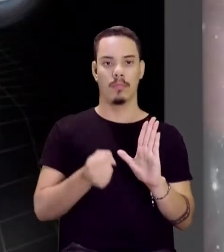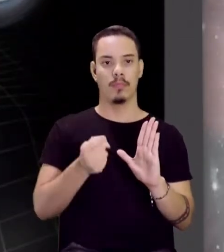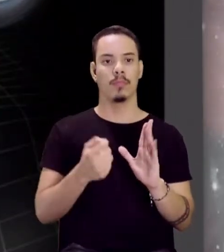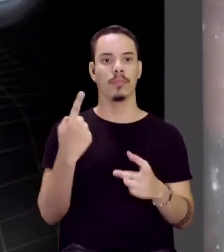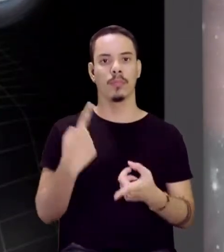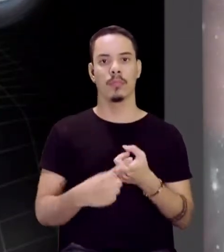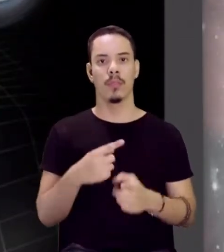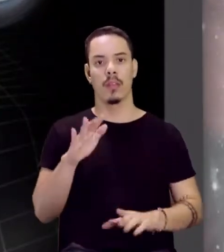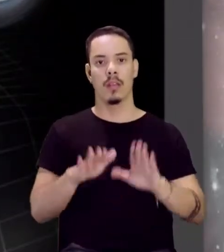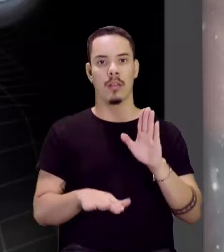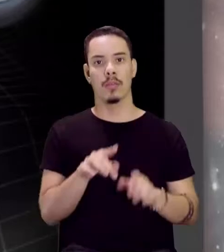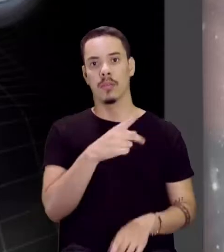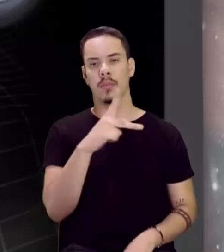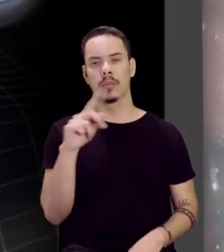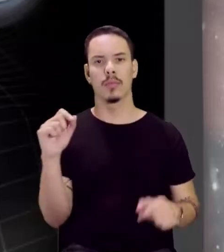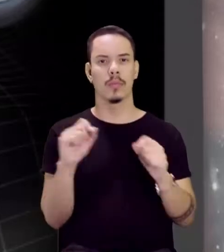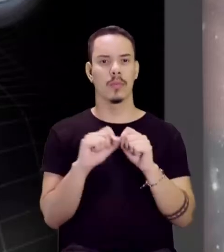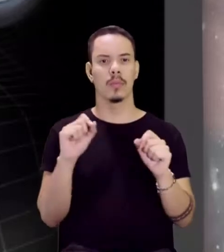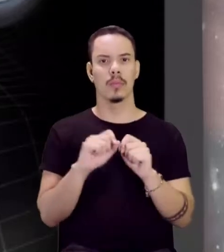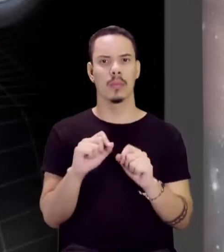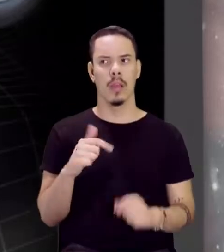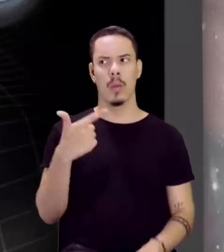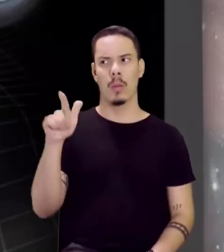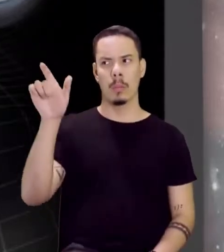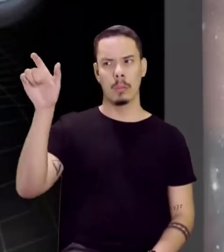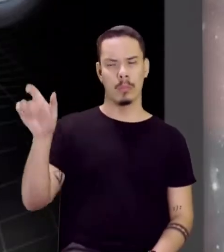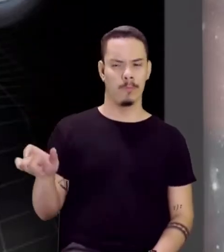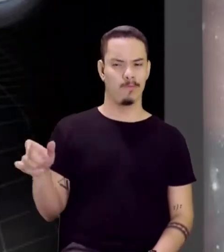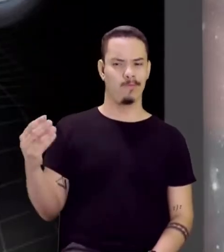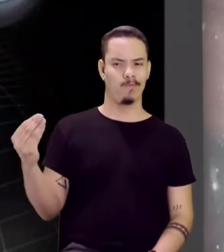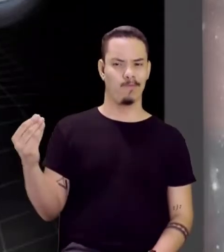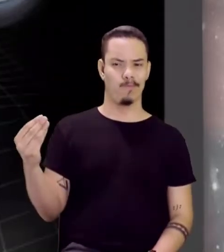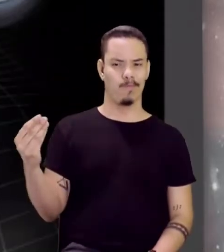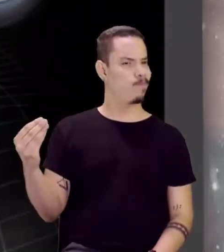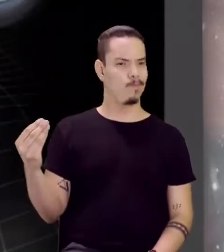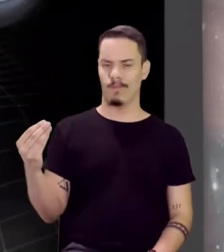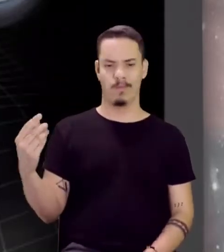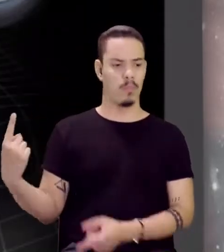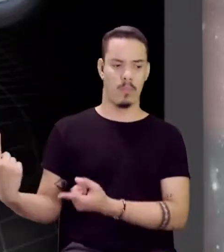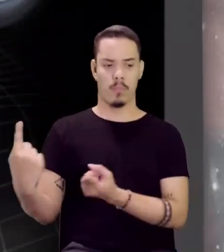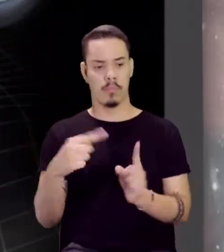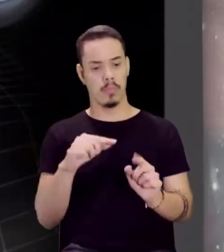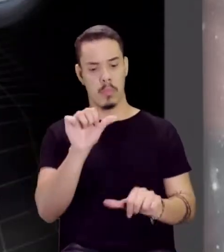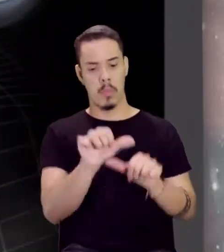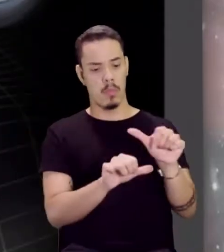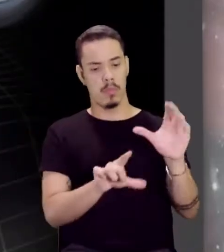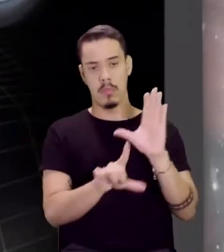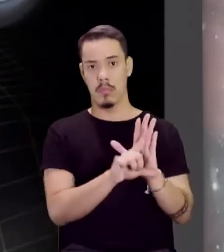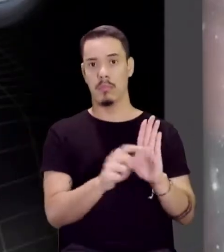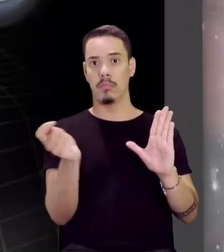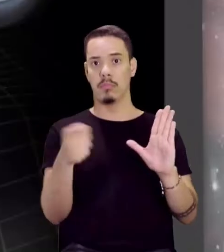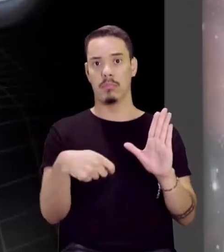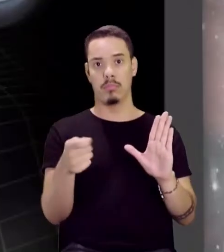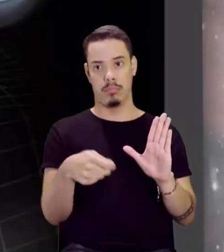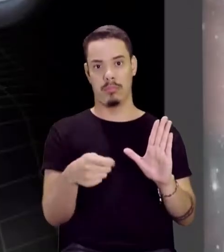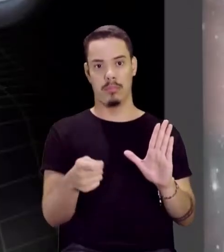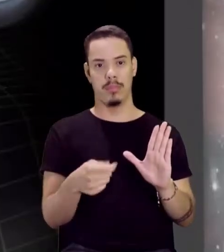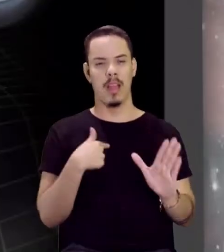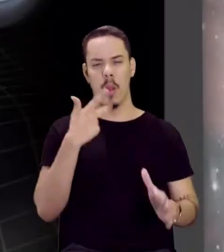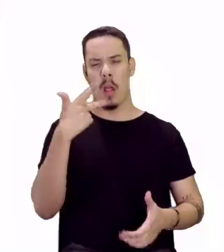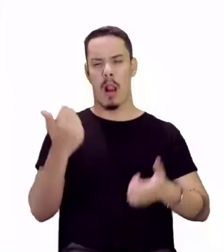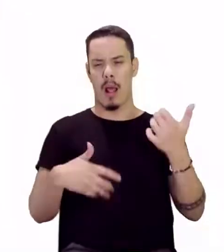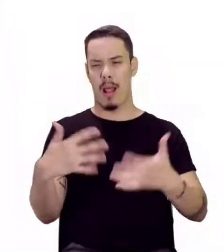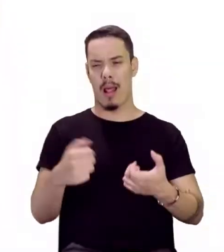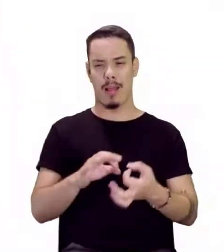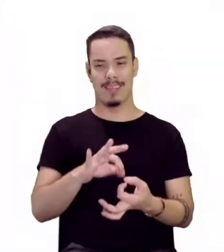você faz uma certa condição, a pessoa, numa outra condição, a pessoa, opa, espera aí. Não é bem assim. Aí reformula a lei, claro. Bom, vamos lá que eu estou falando